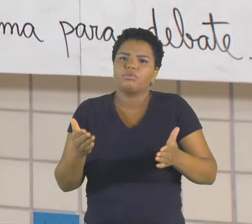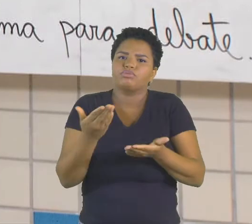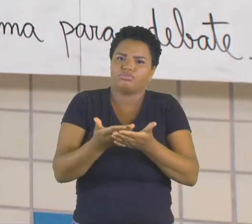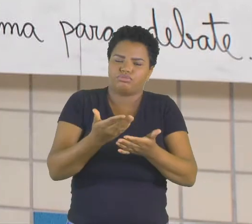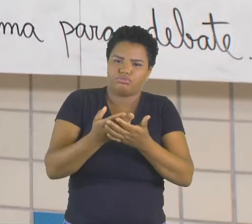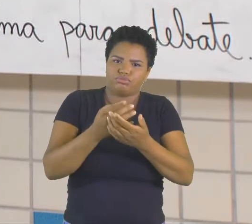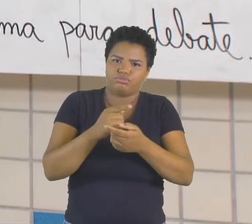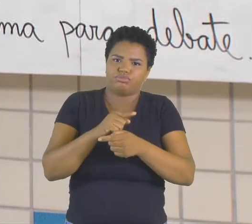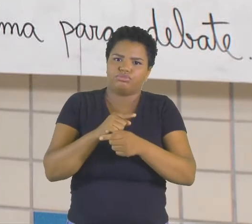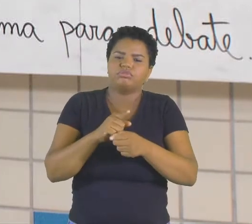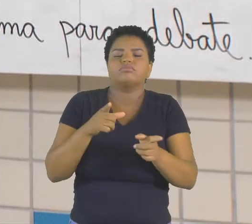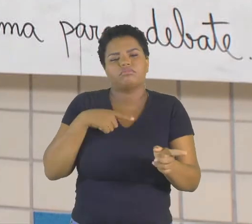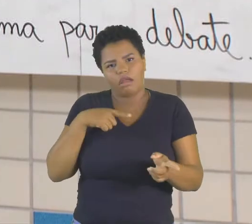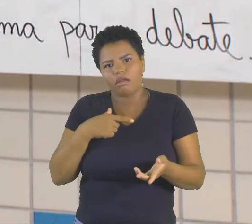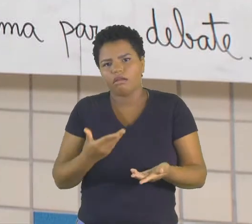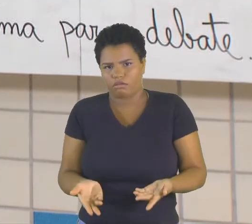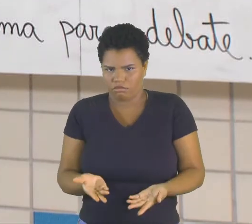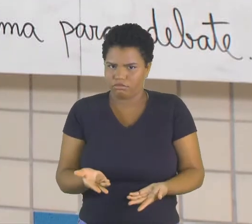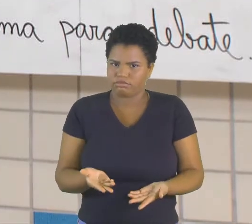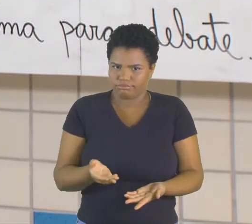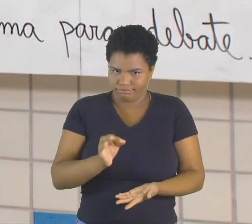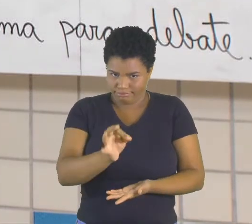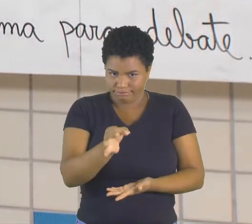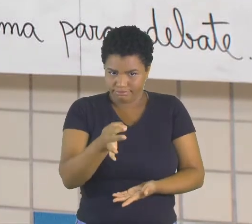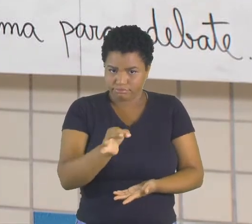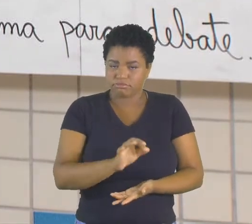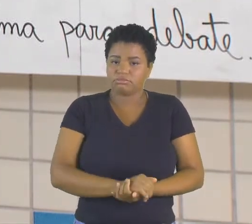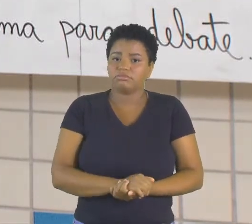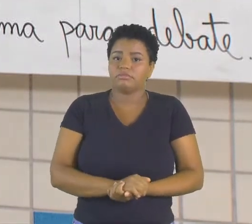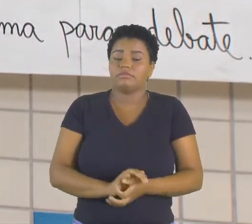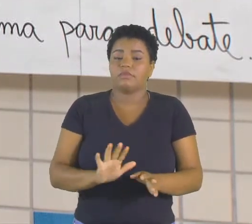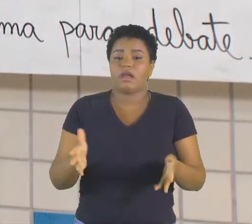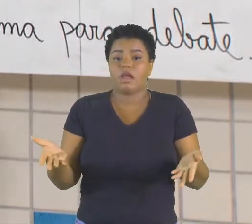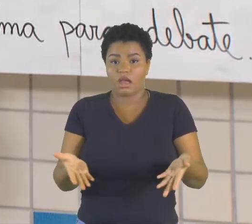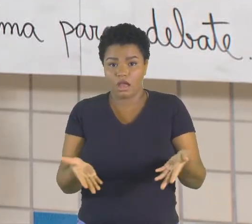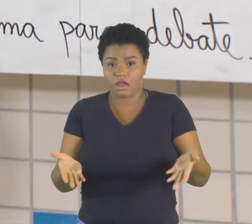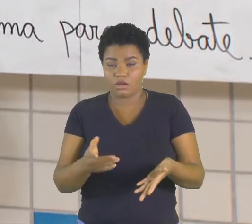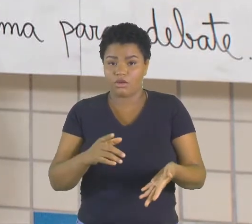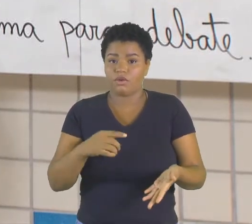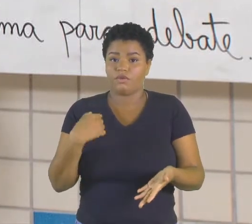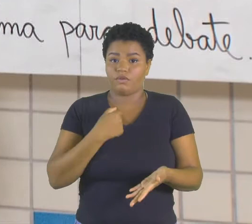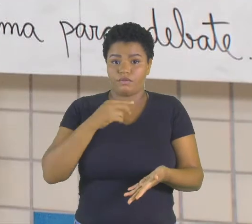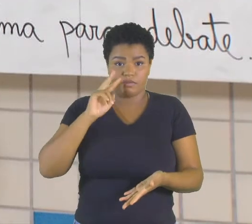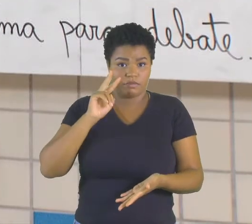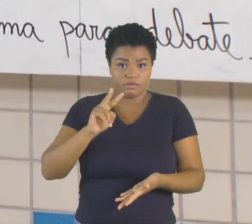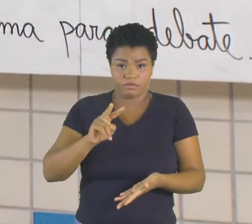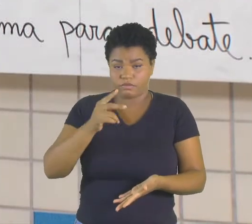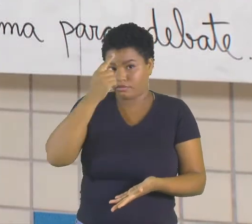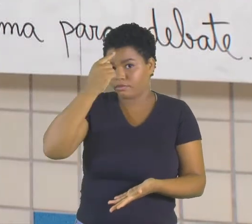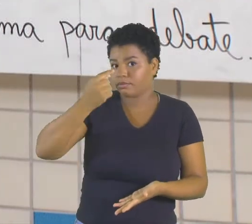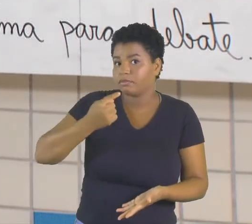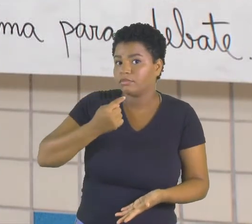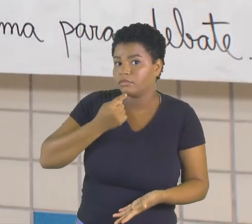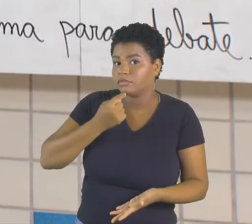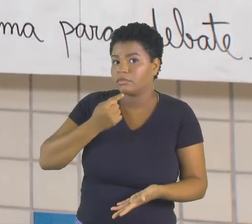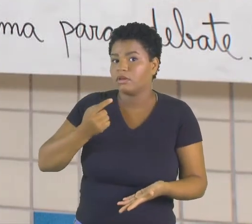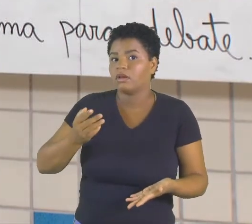estudo aparecem. Não é verdade? Então, agora nós vamos ver na imagem algumas dicas